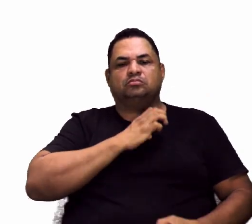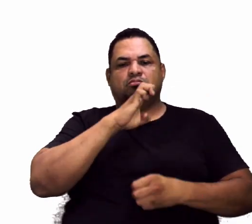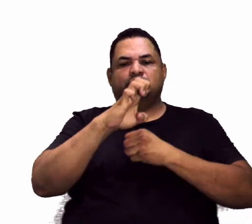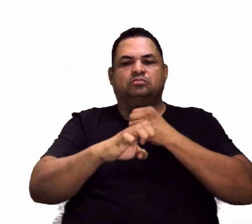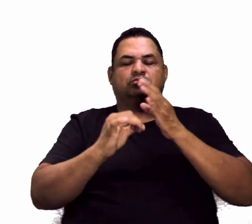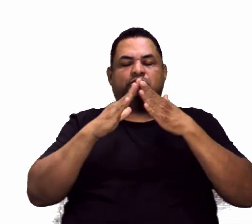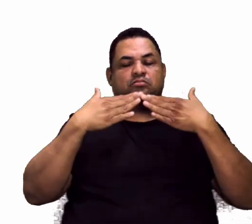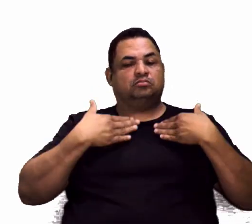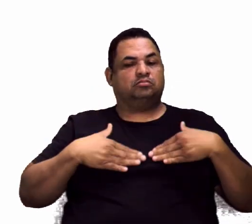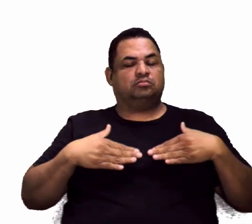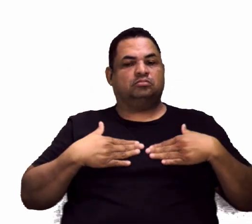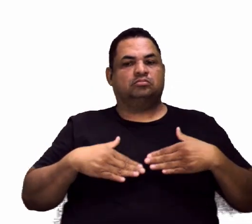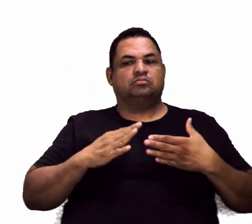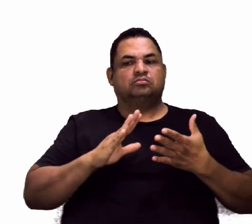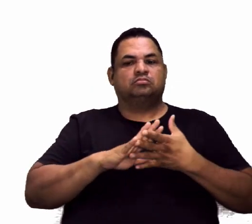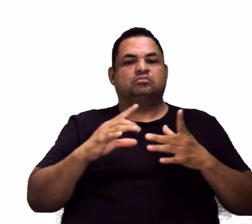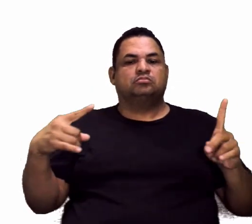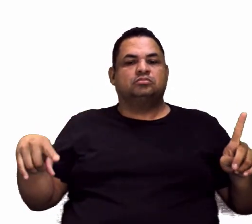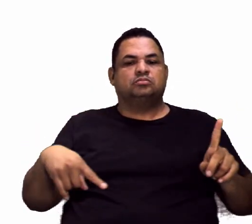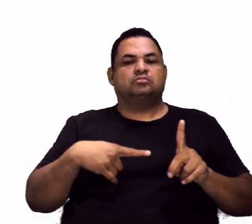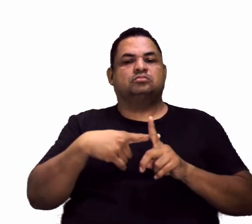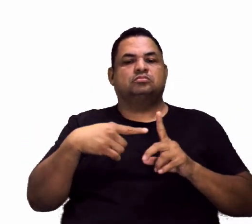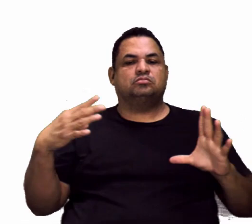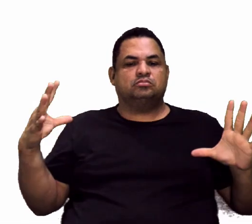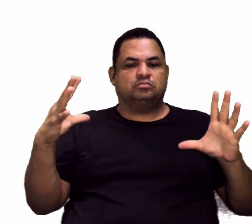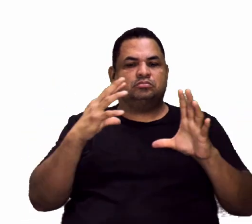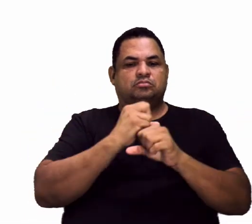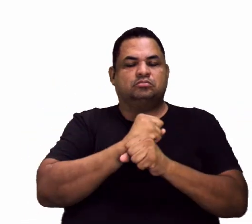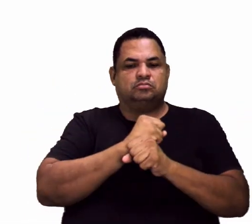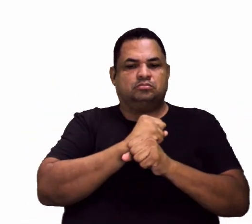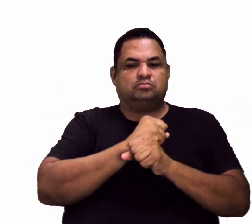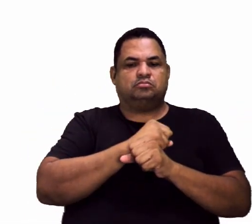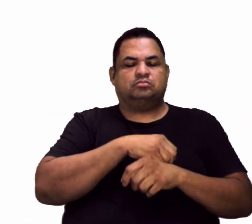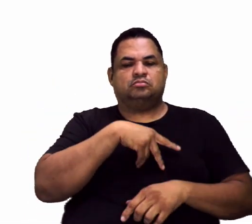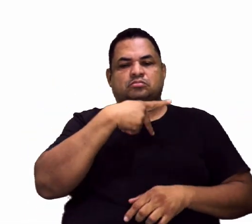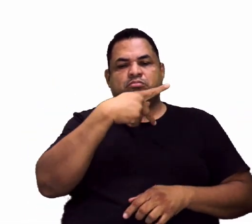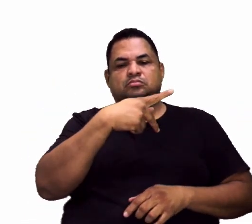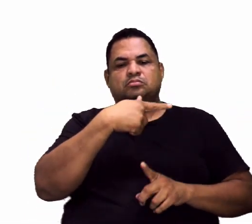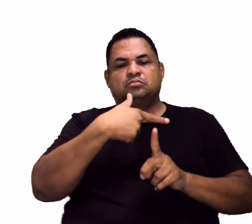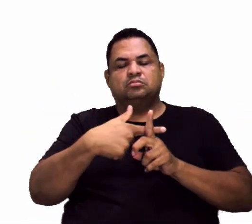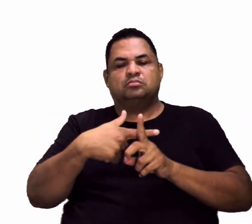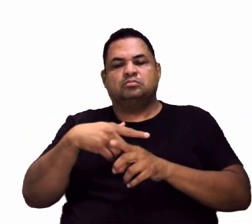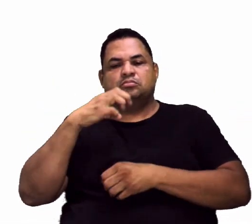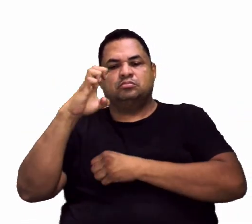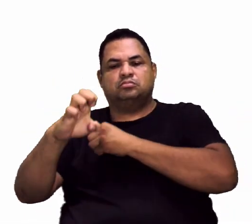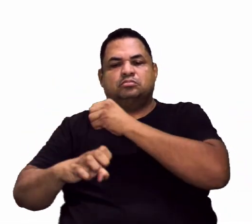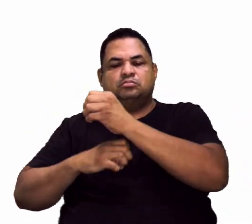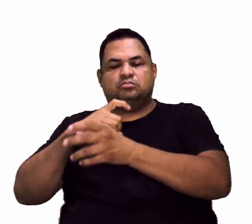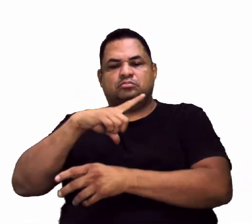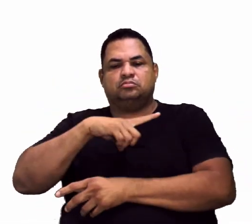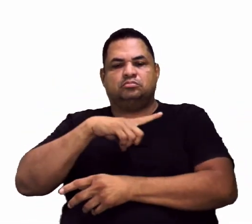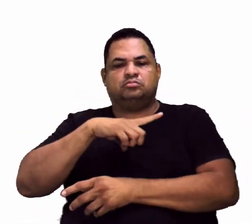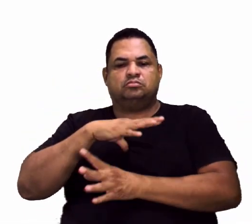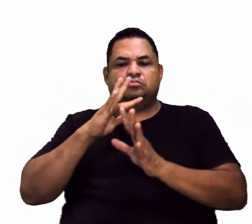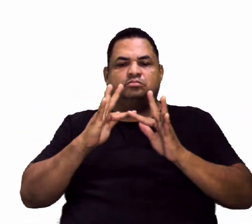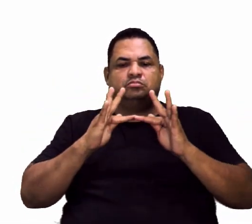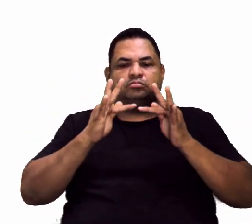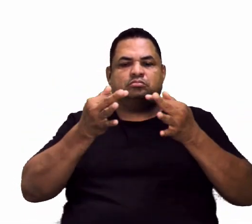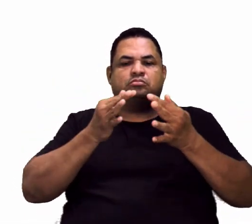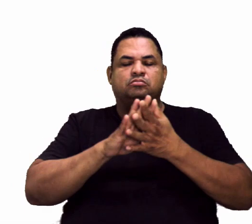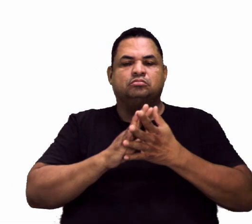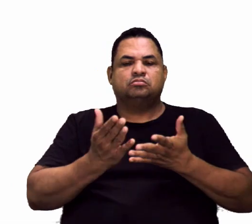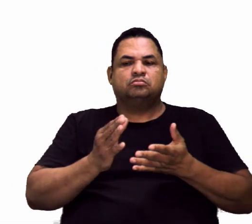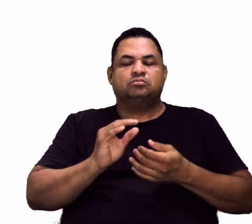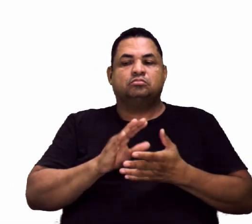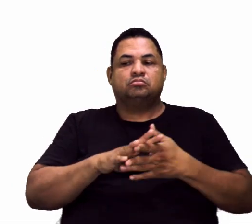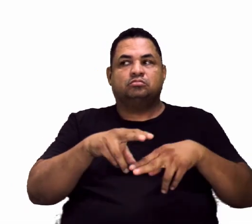muita tranquilidade, somando o quê? Prótons mais elétrons, e aí você teria um final feliz. E